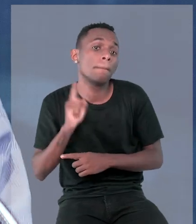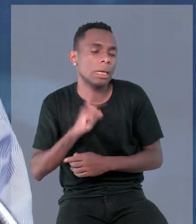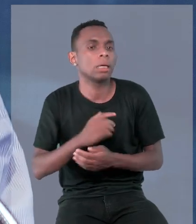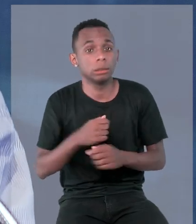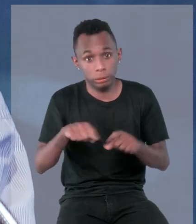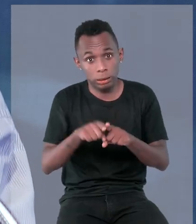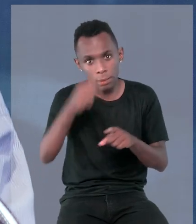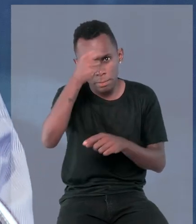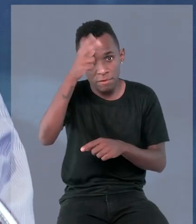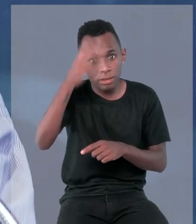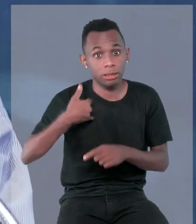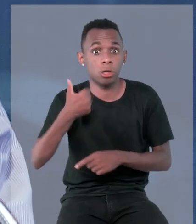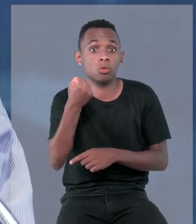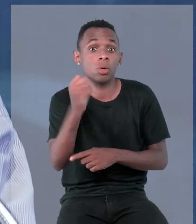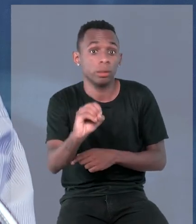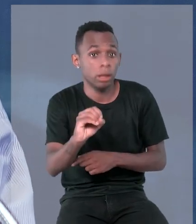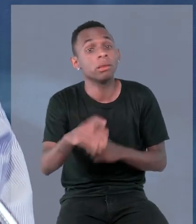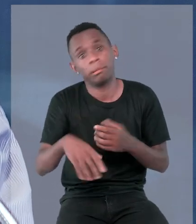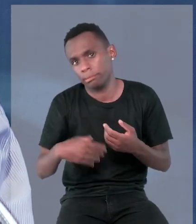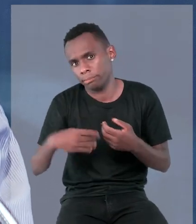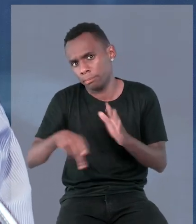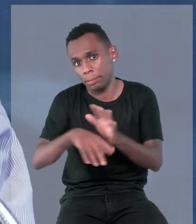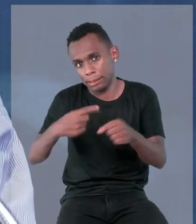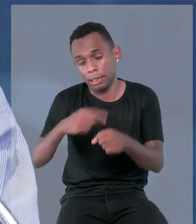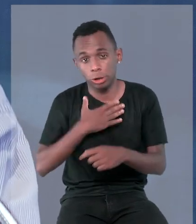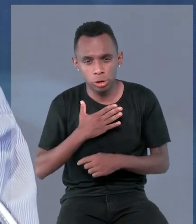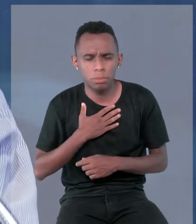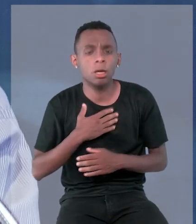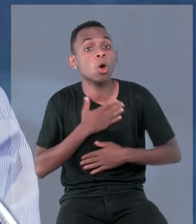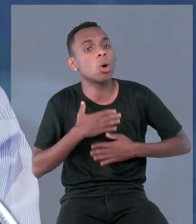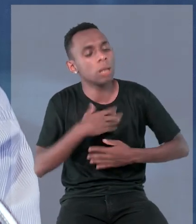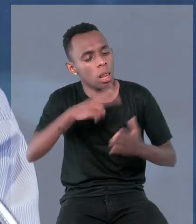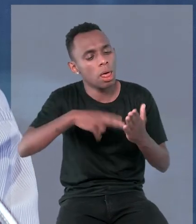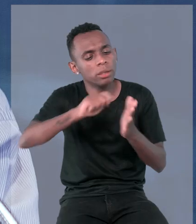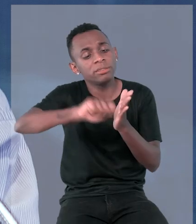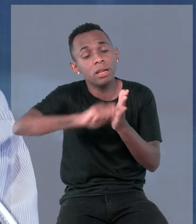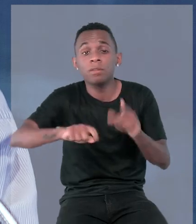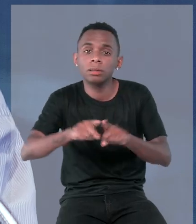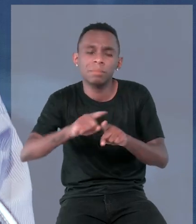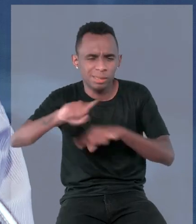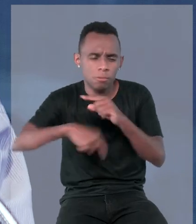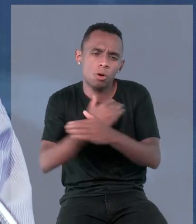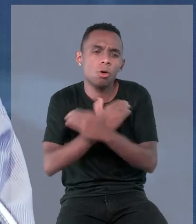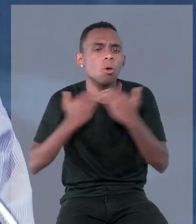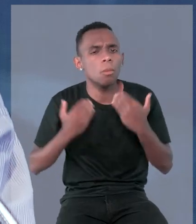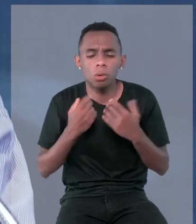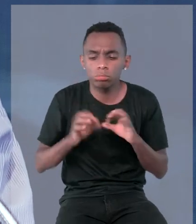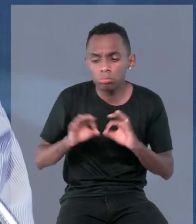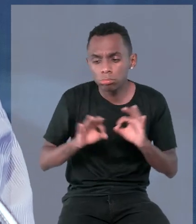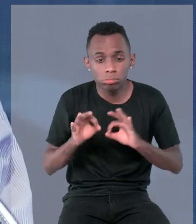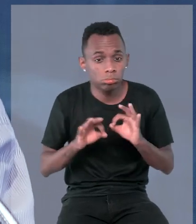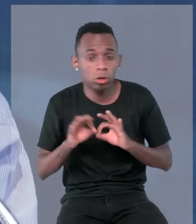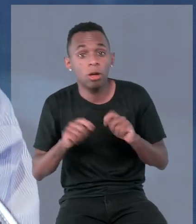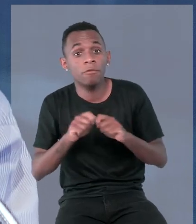foi prefeito, com 80 anos, foi prefeito da minha terra, e ele gostava muito de ler e de escrever. Então, depois que ele morreu, nós nos